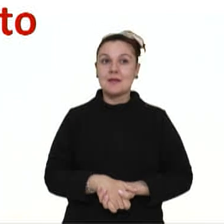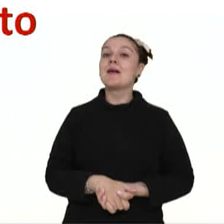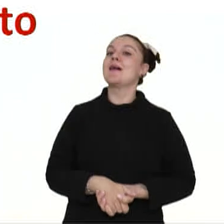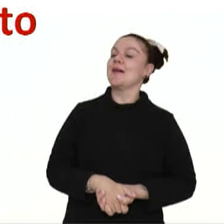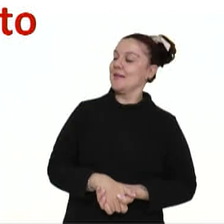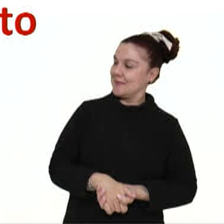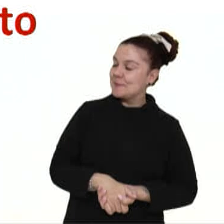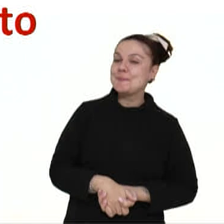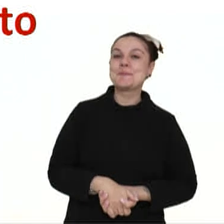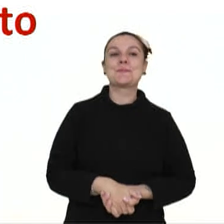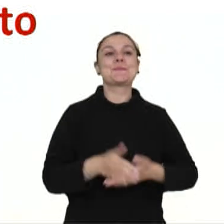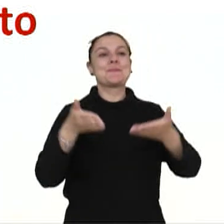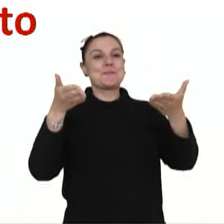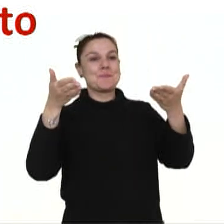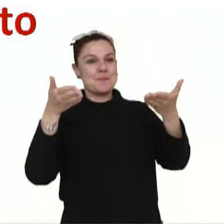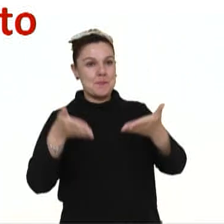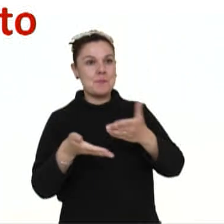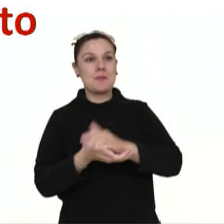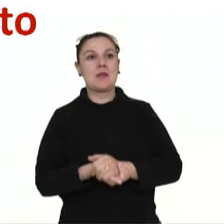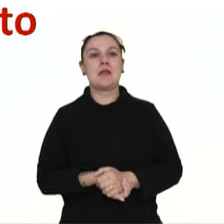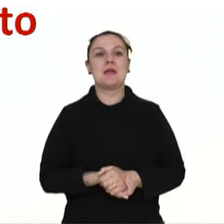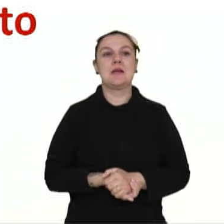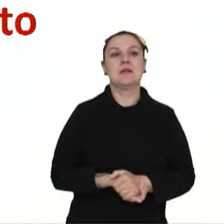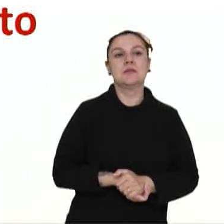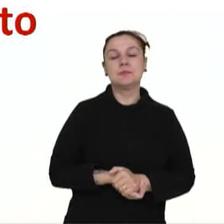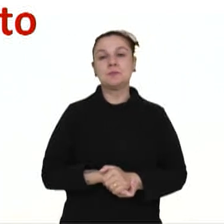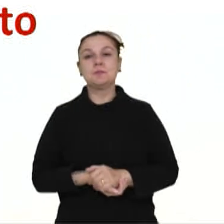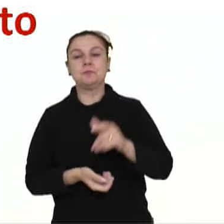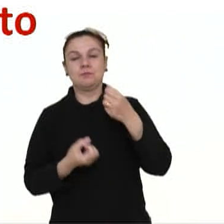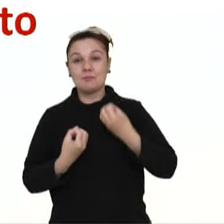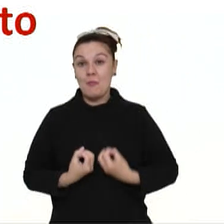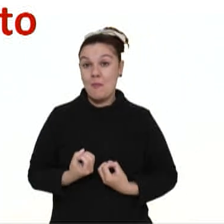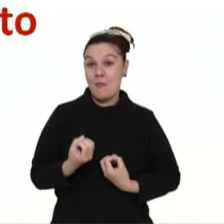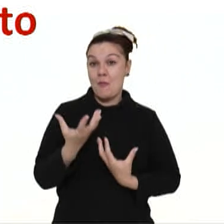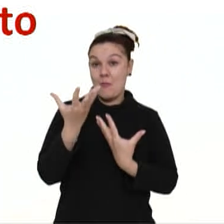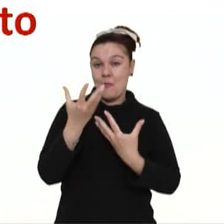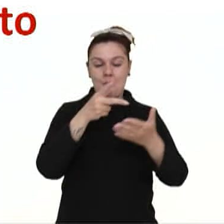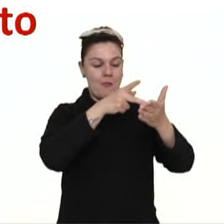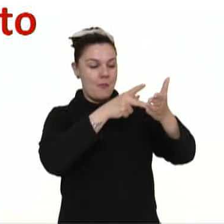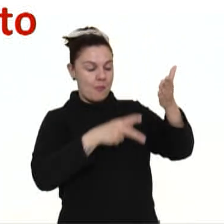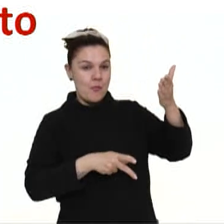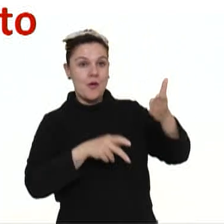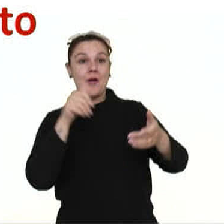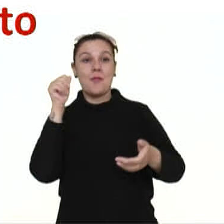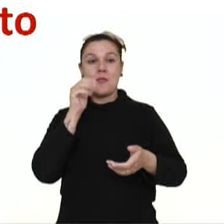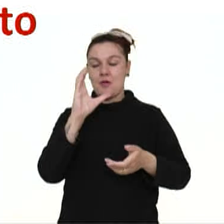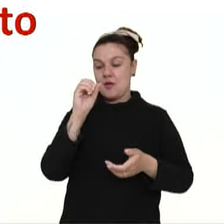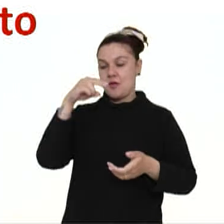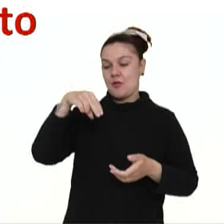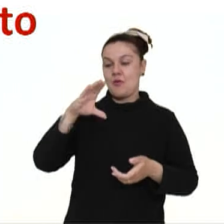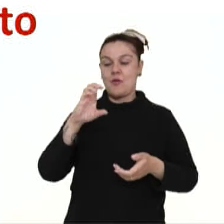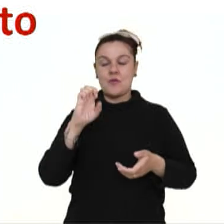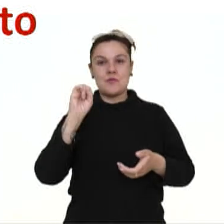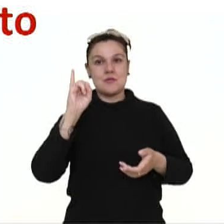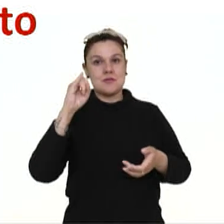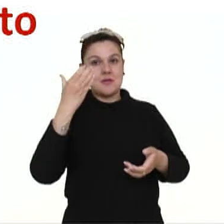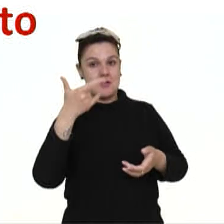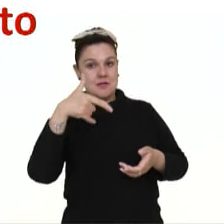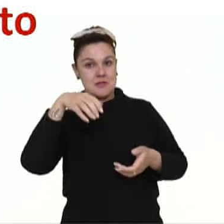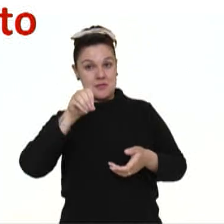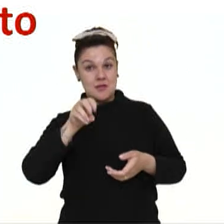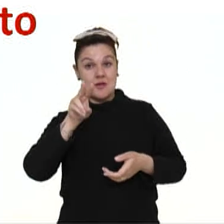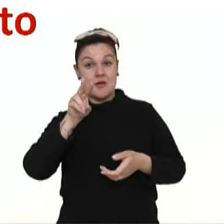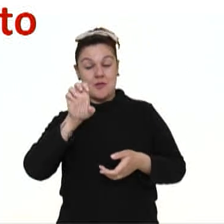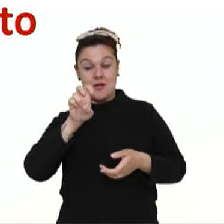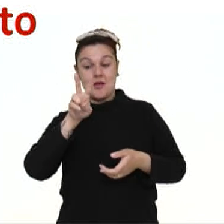mesmo. Antes eu trouxe para vocês um poema da Conceição Evaristo, Mulher Negra. É